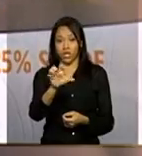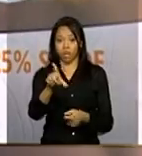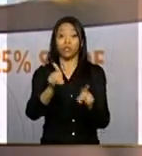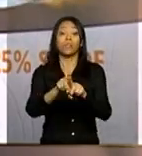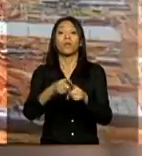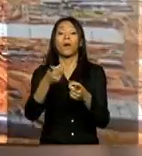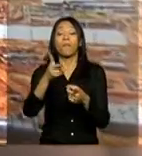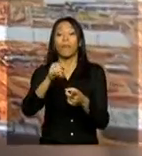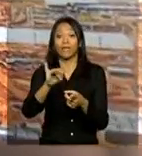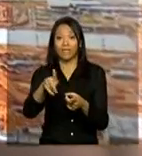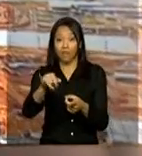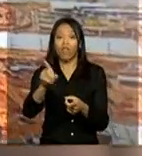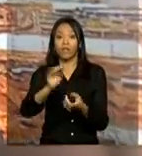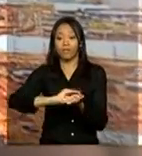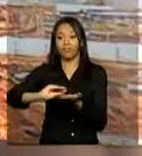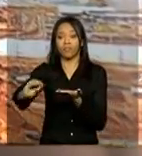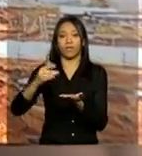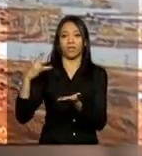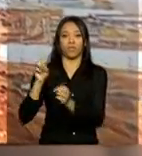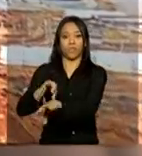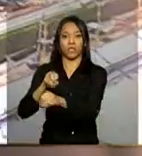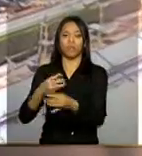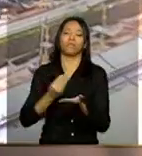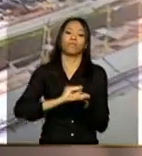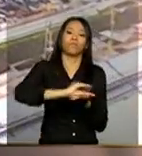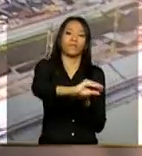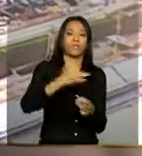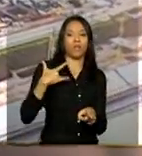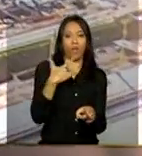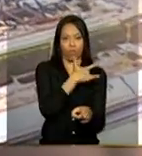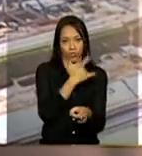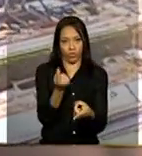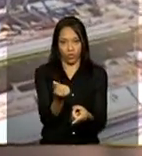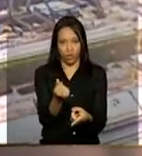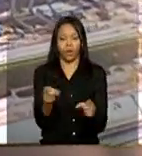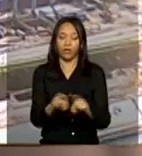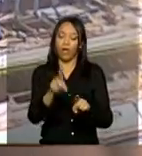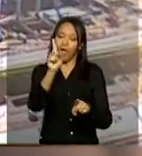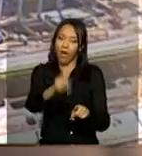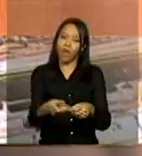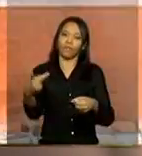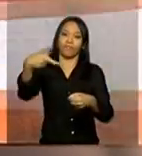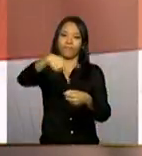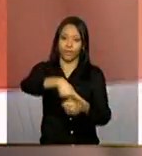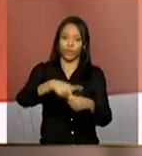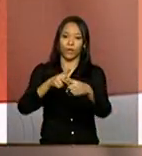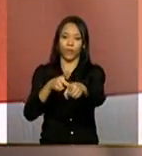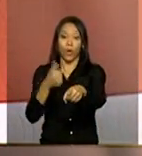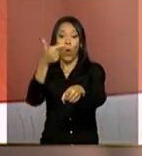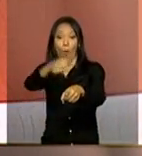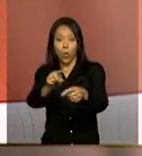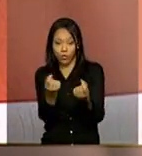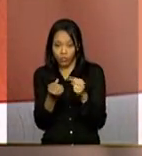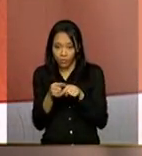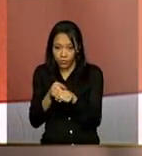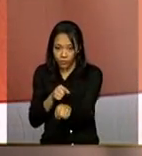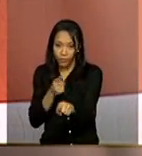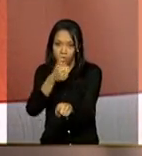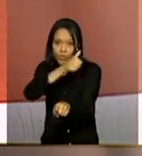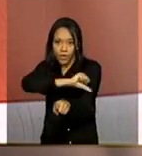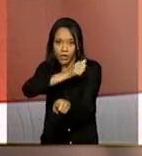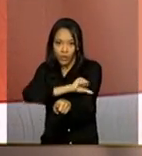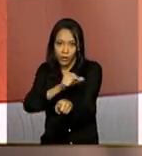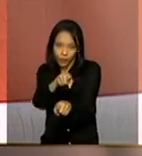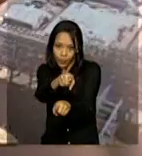educação. É em outra grande obra do PAC que o nosso petróleo será processado. O Complexo Petroquímico do Rio de Janeiro,